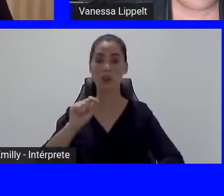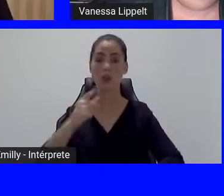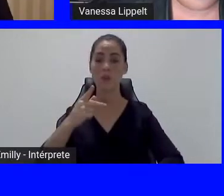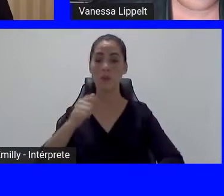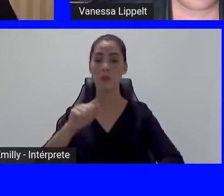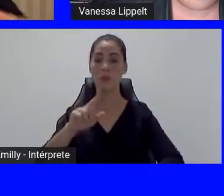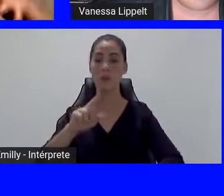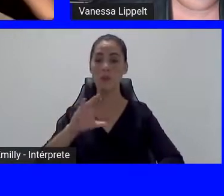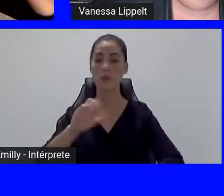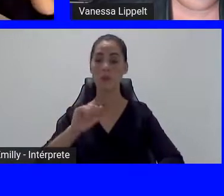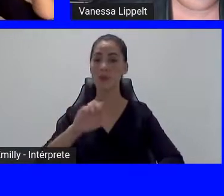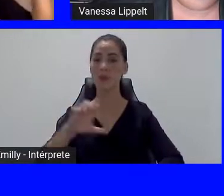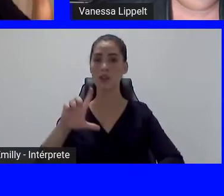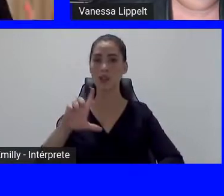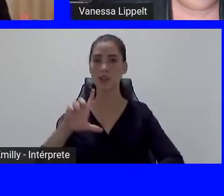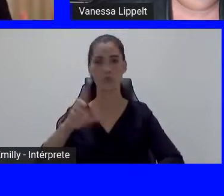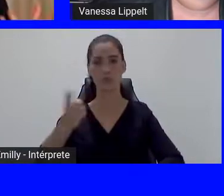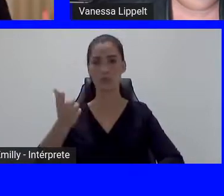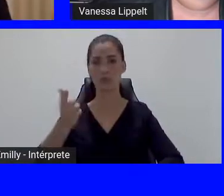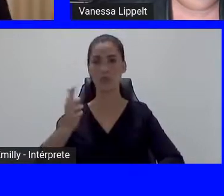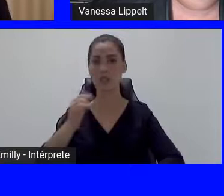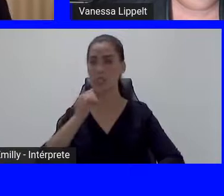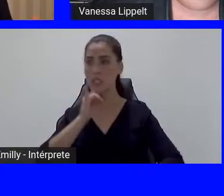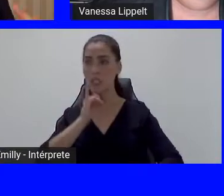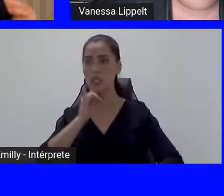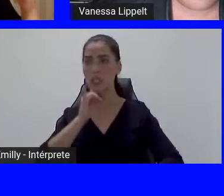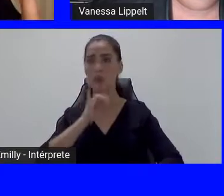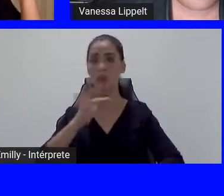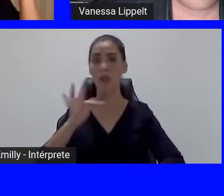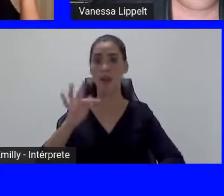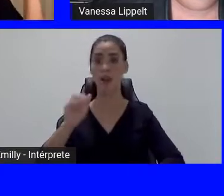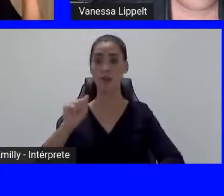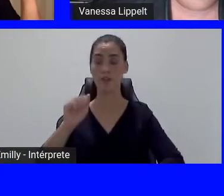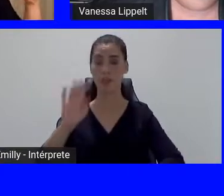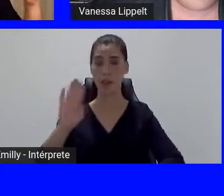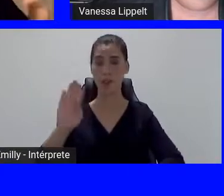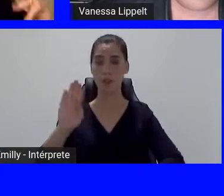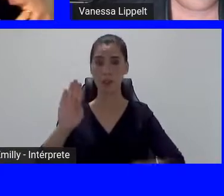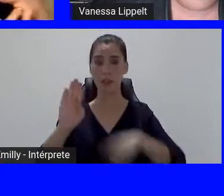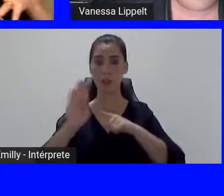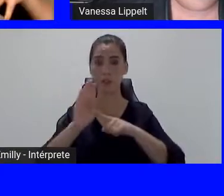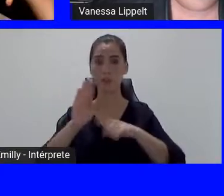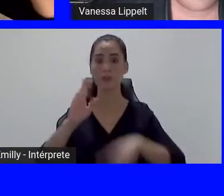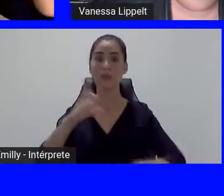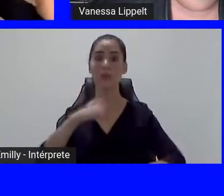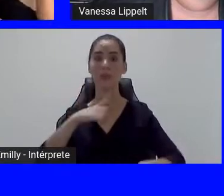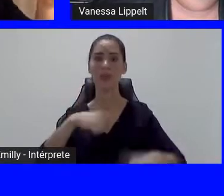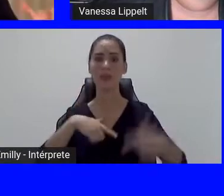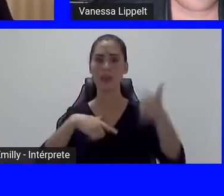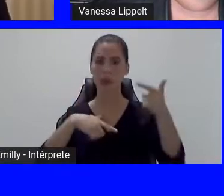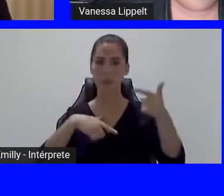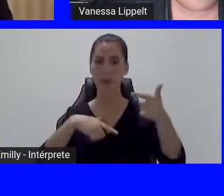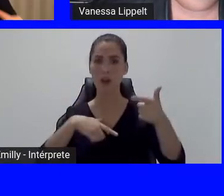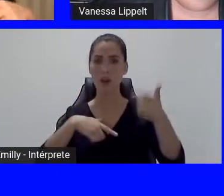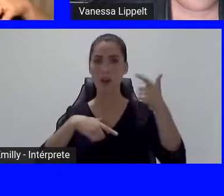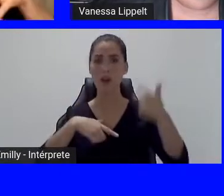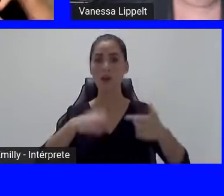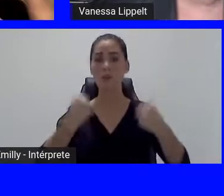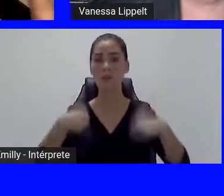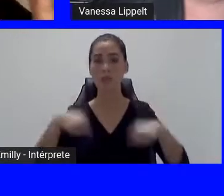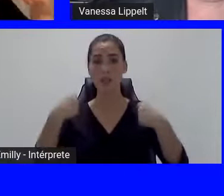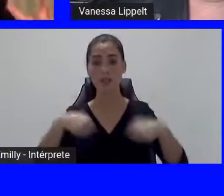Armadas brasileiras, como instituições que têm armas, elas têm que ter imparcialidade para defender a soberania